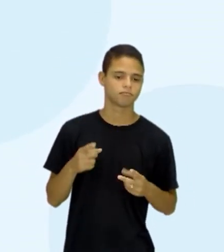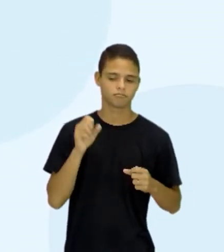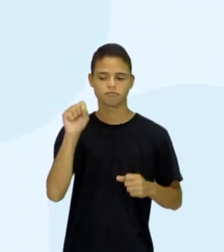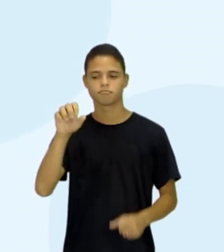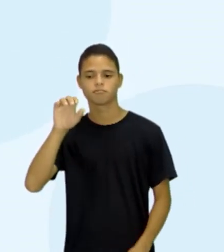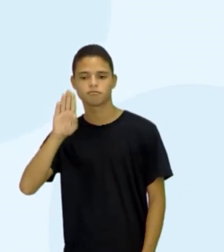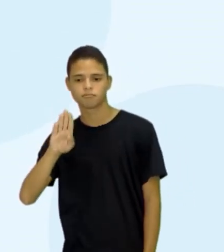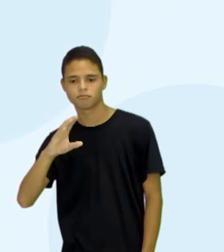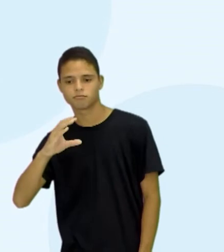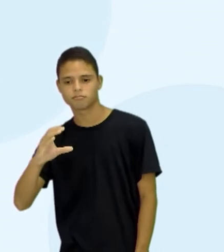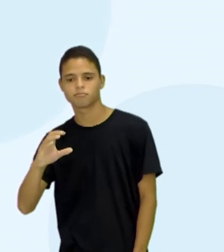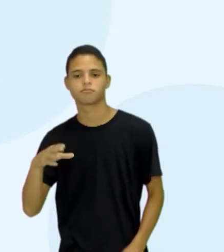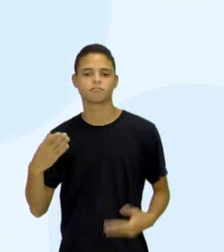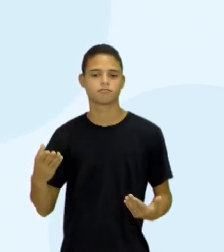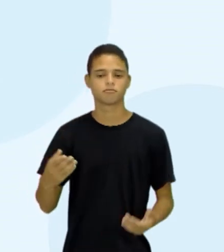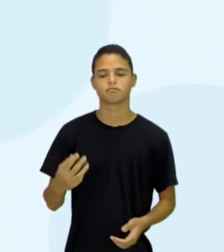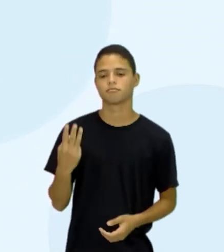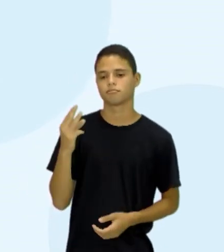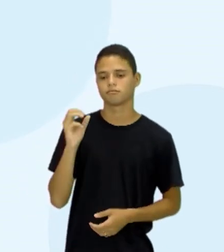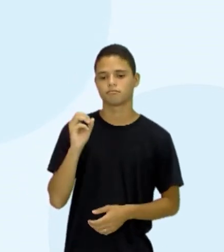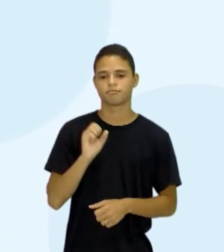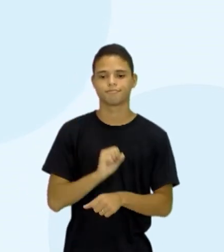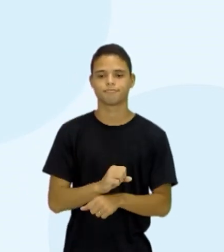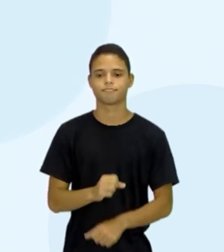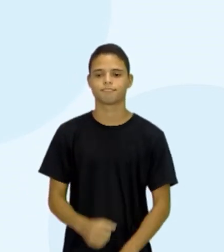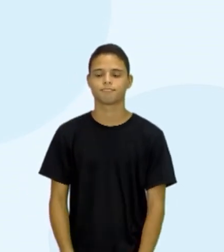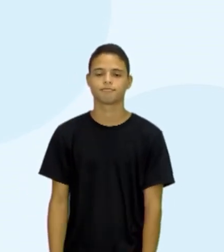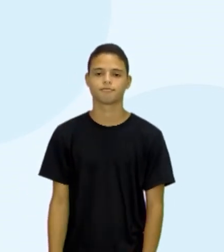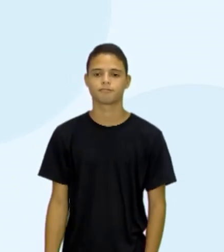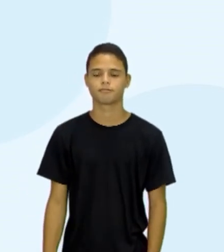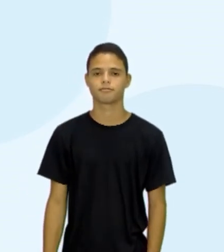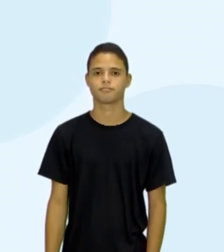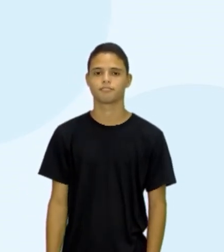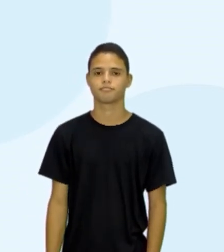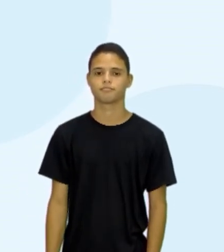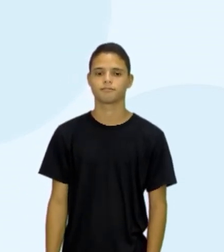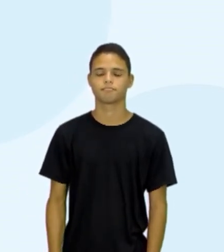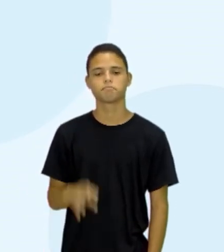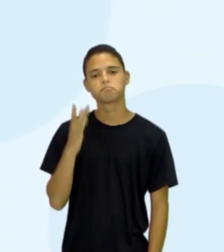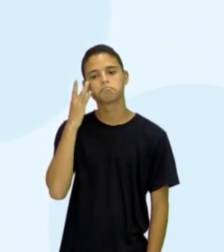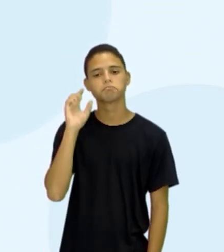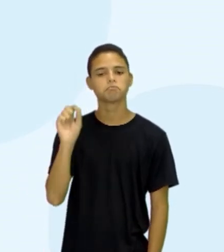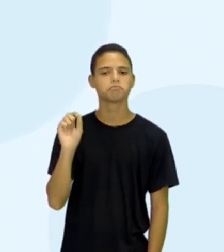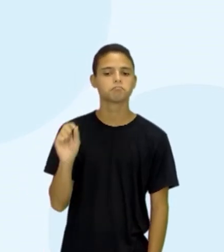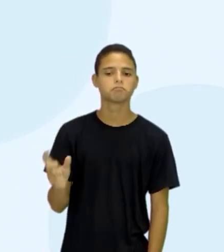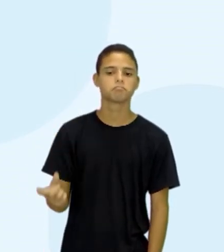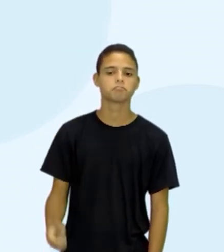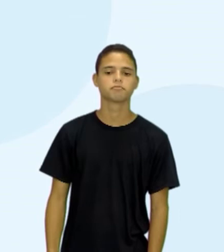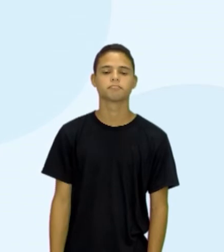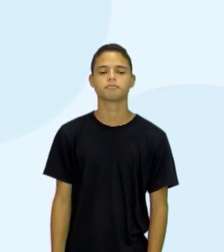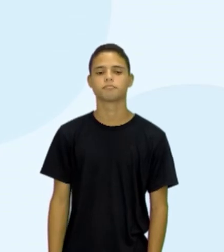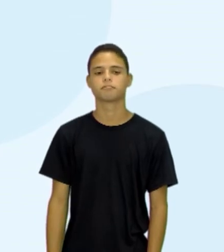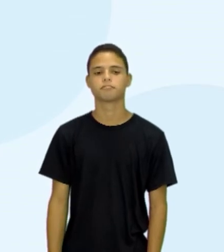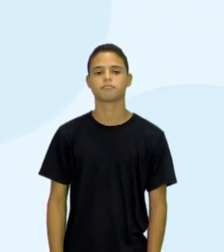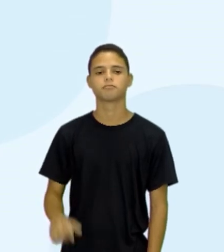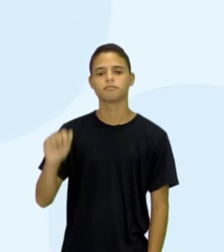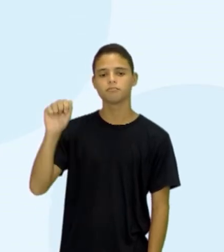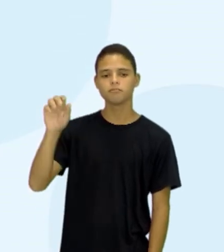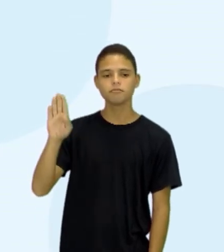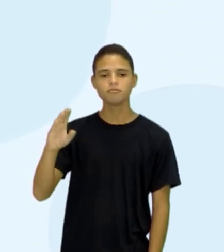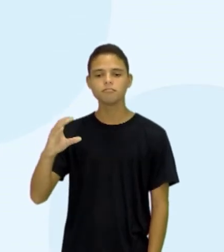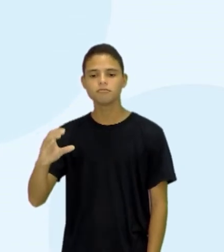você acha, então? Vamos lá. Solta a enquete, 30 segundos. O que será que é, hein, Ed? Cruzeiro do Sul,